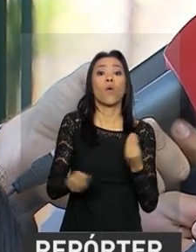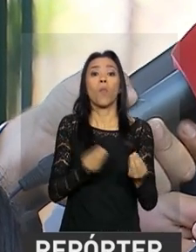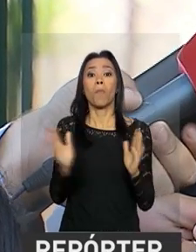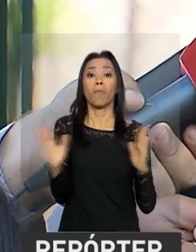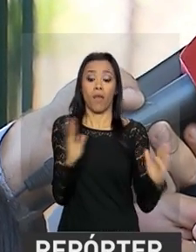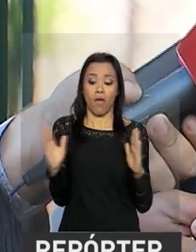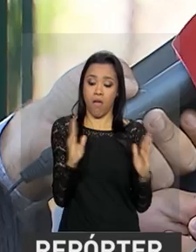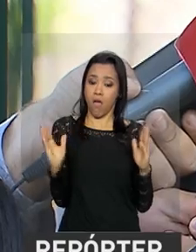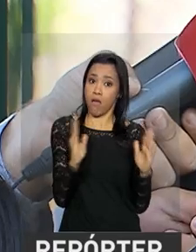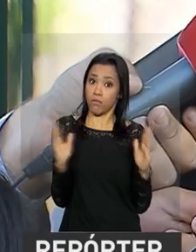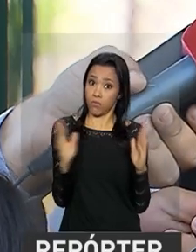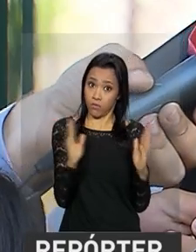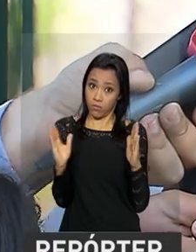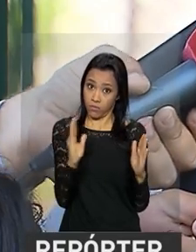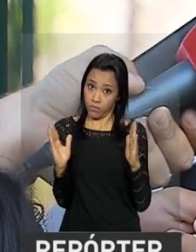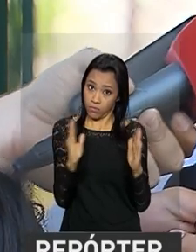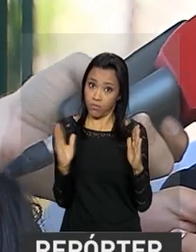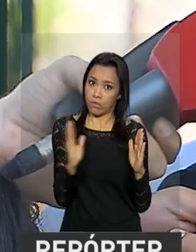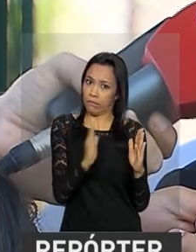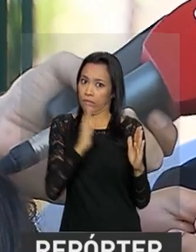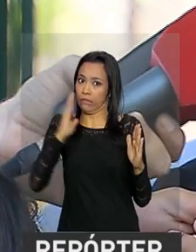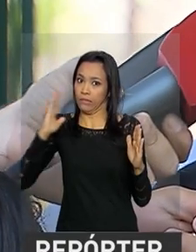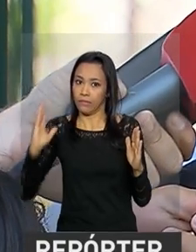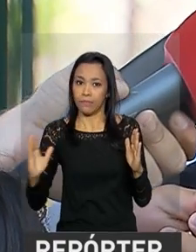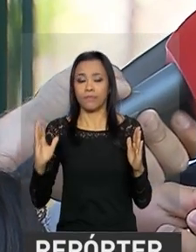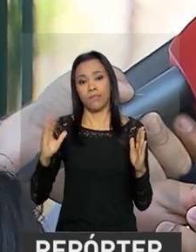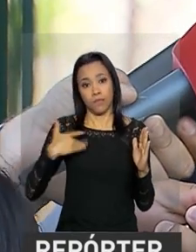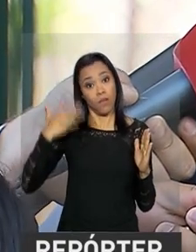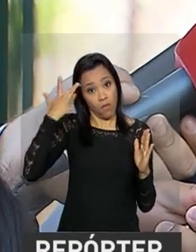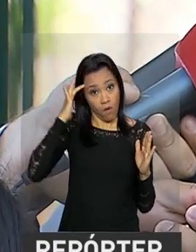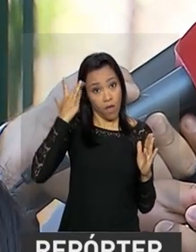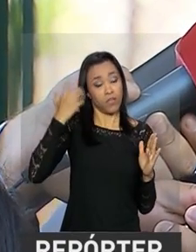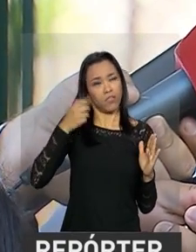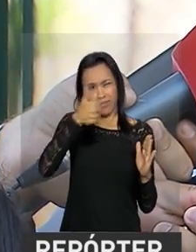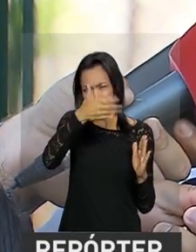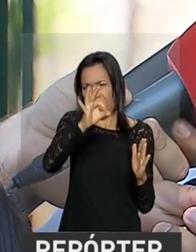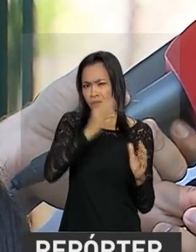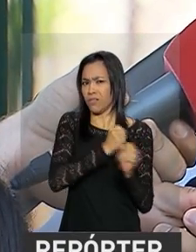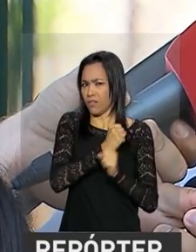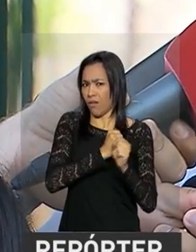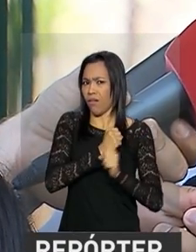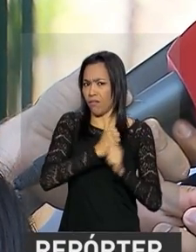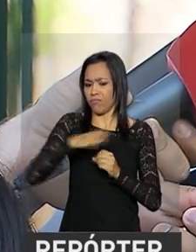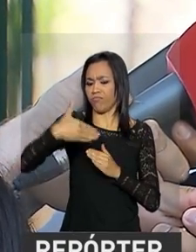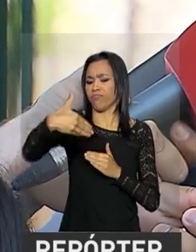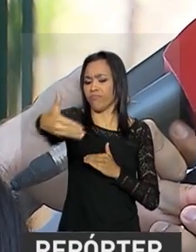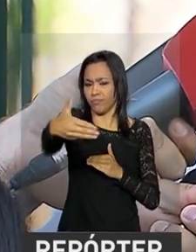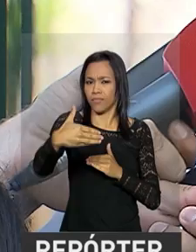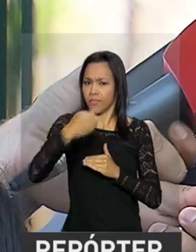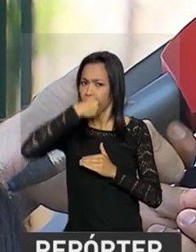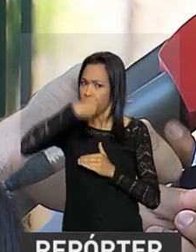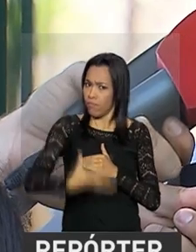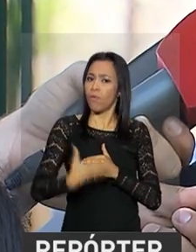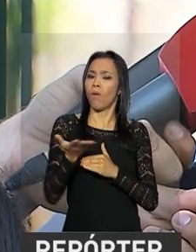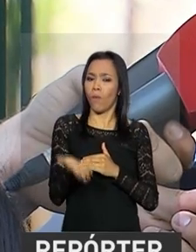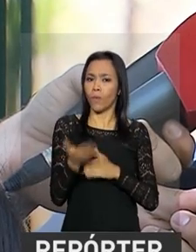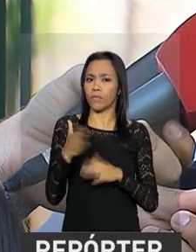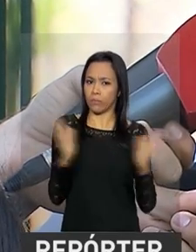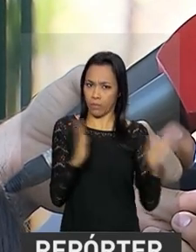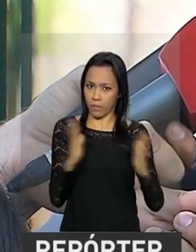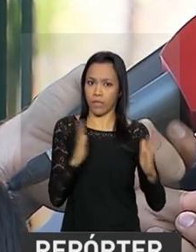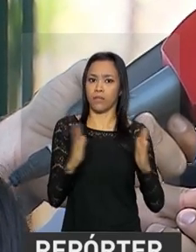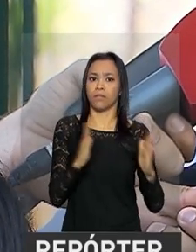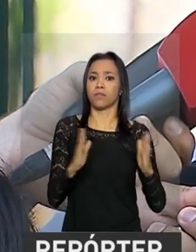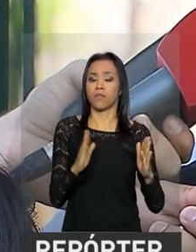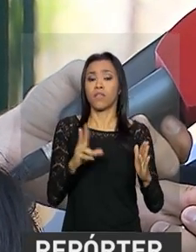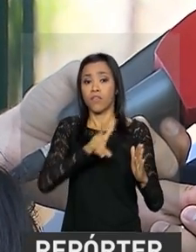prazo um pouco mais eh extensivo Então eu acho que o prazo de 10 anos com a revisão pros próximos 10 anos ele já é salutar na medida